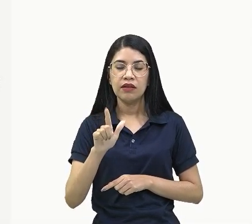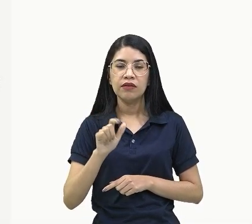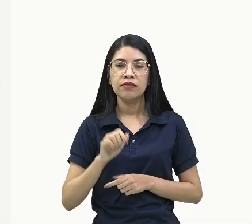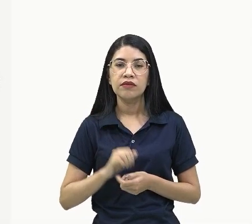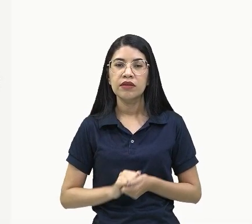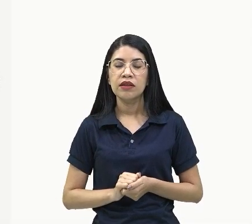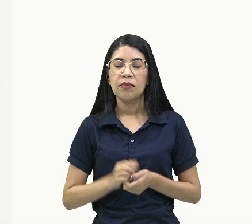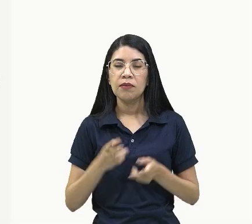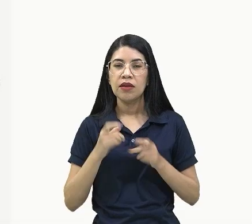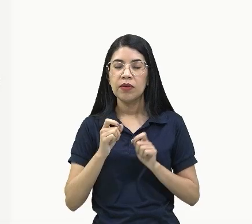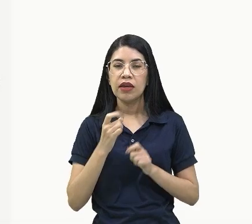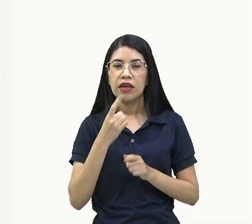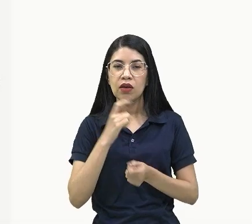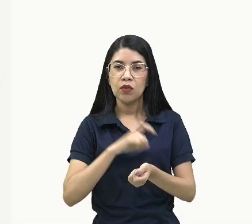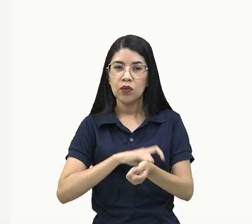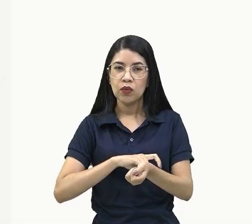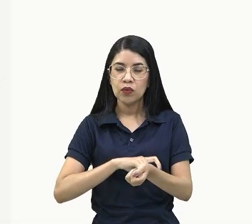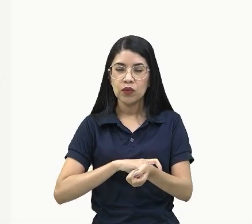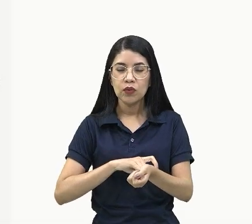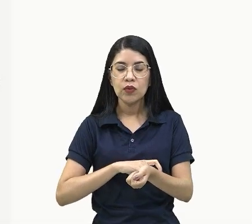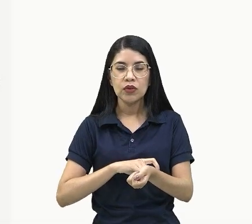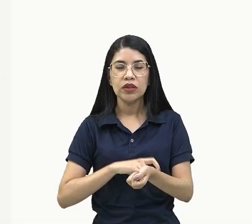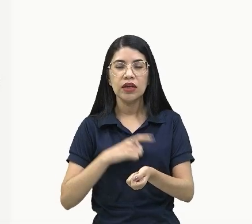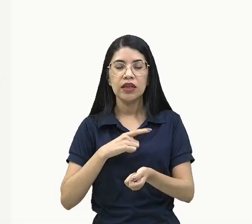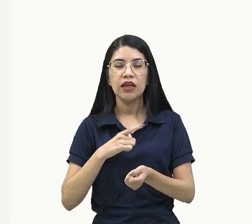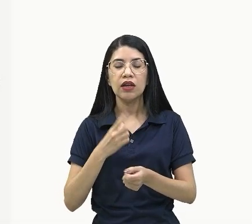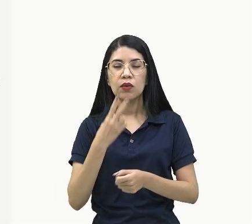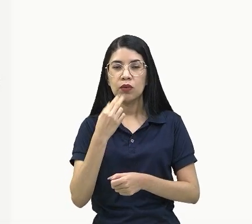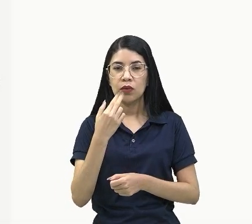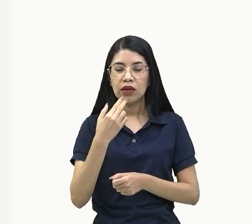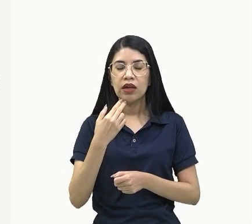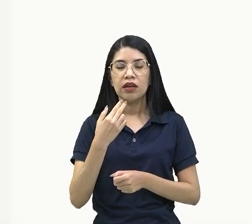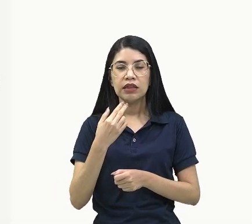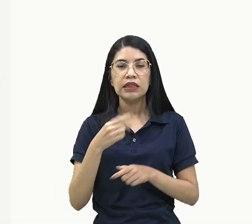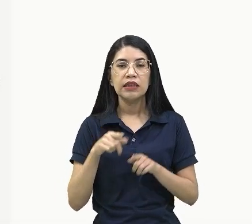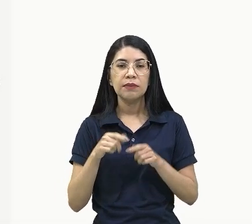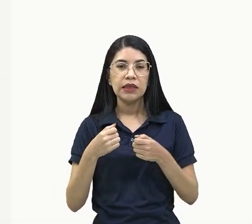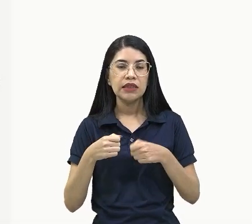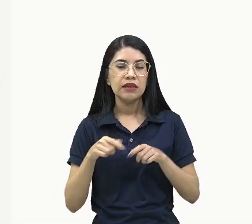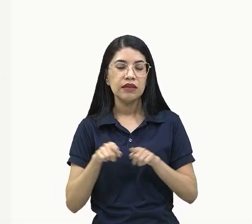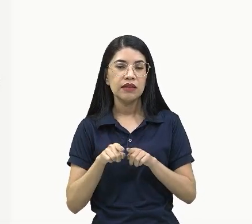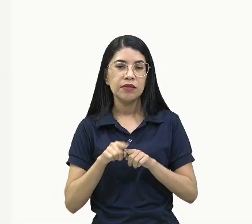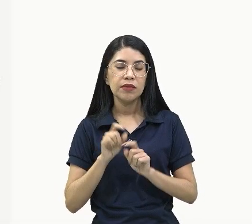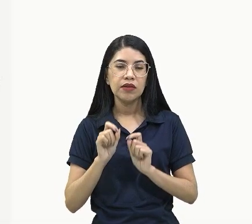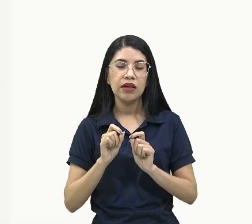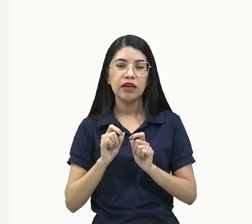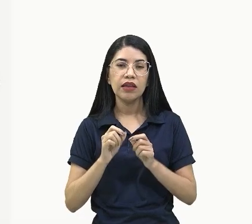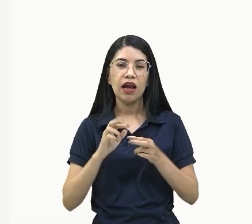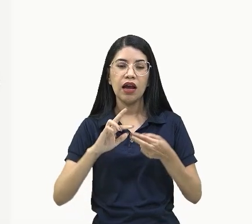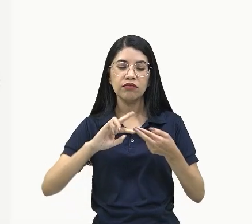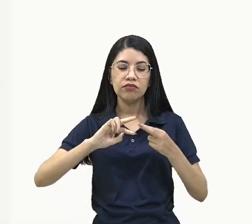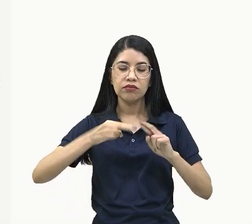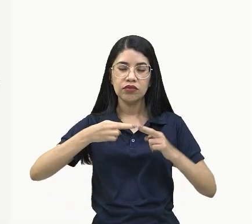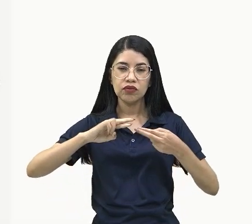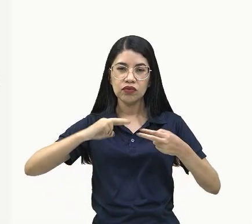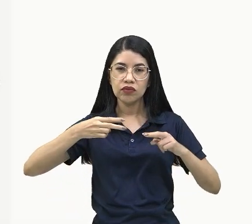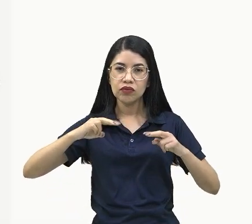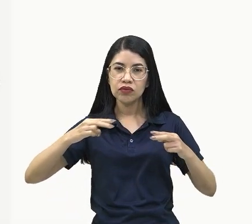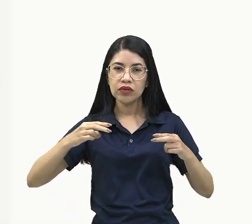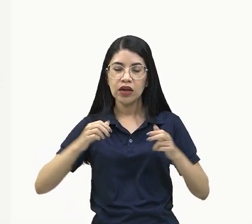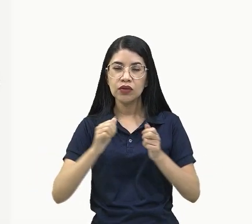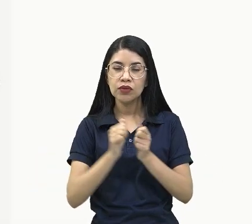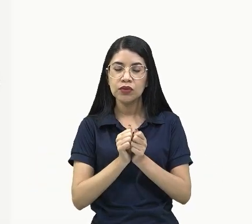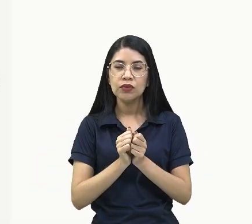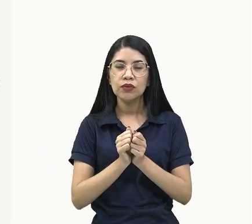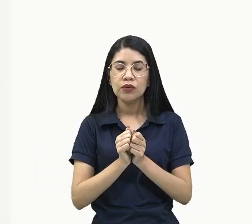que vão levar esses nutrientes e tudo que for necessário, eles estão muito entrelaçados com os vasos sanguíneos